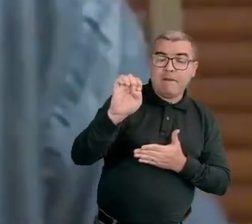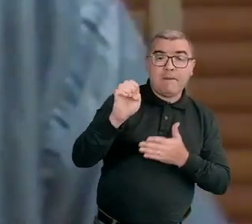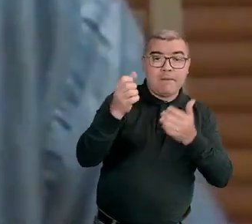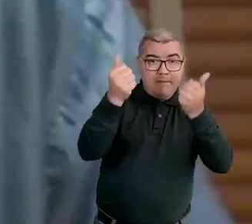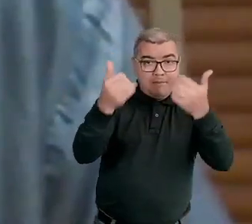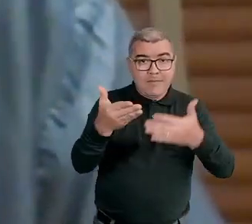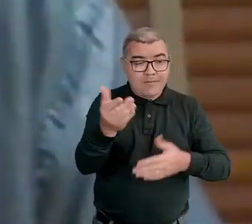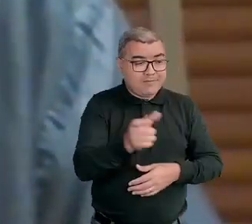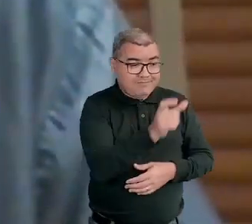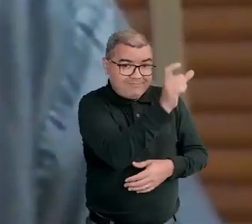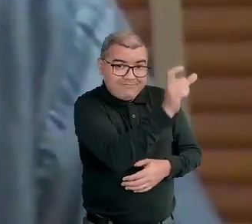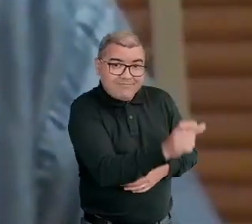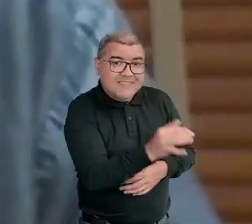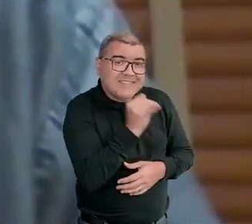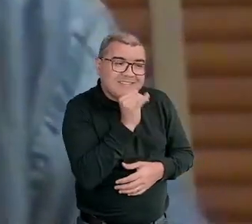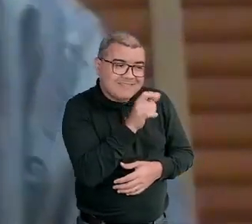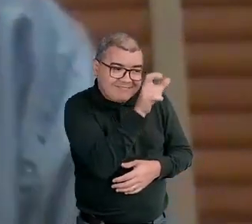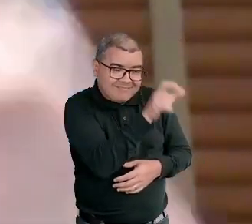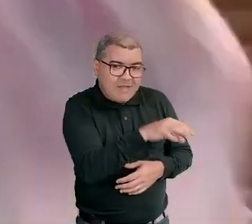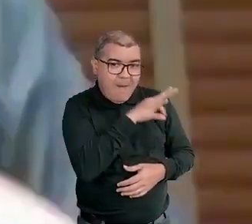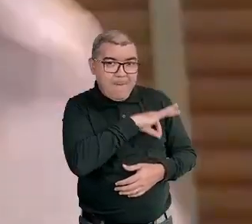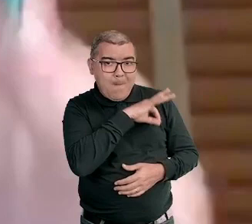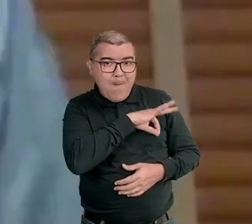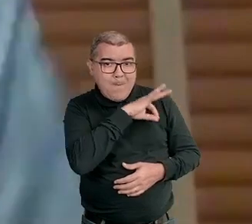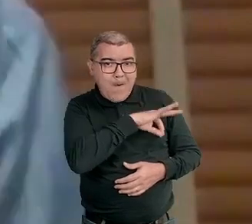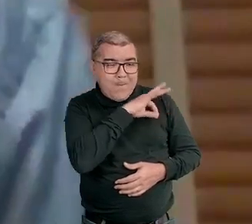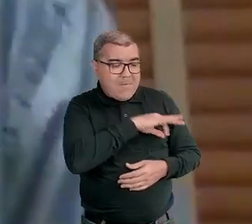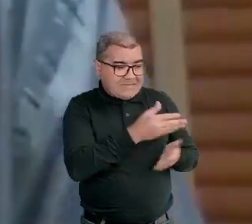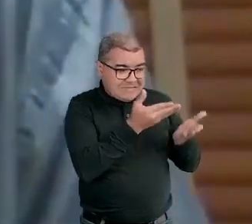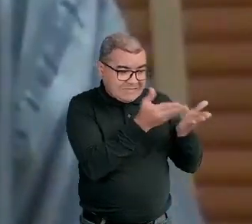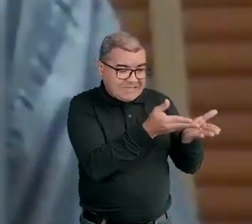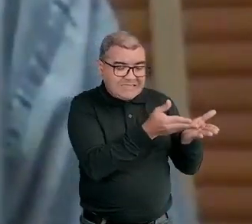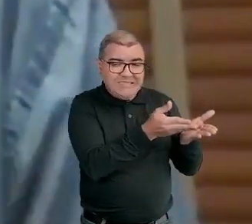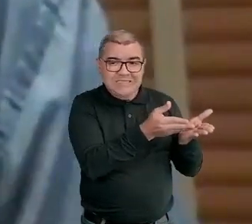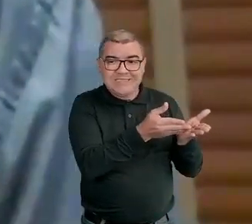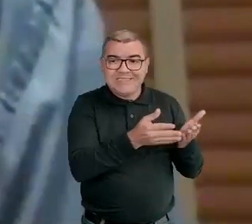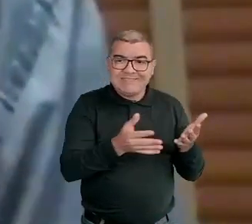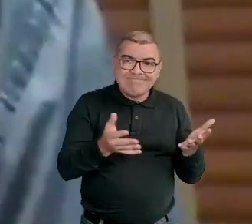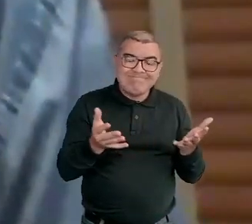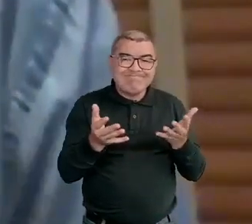infelizmente, dispõe pouco dela para poder, enfim...